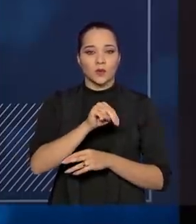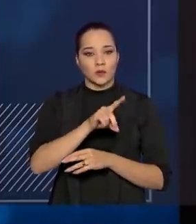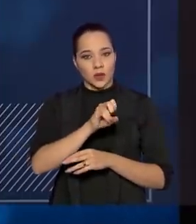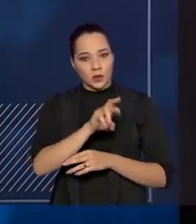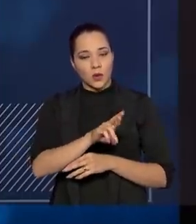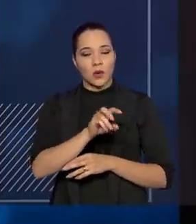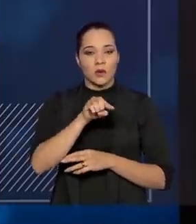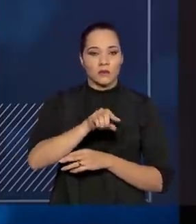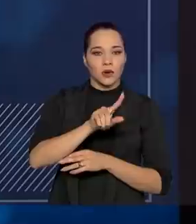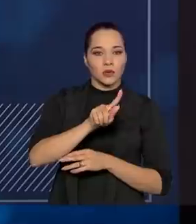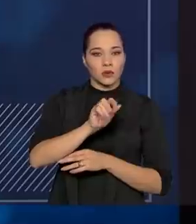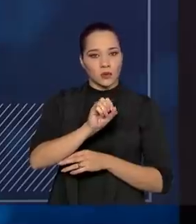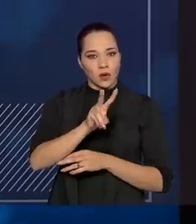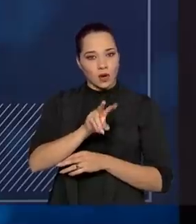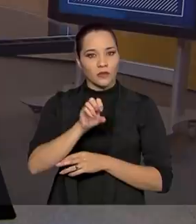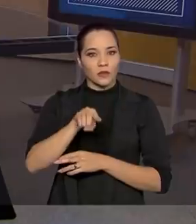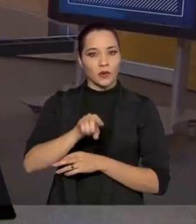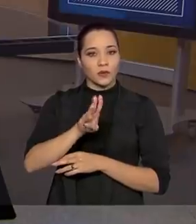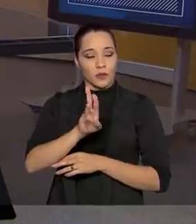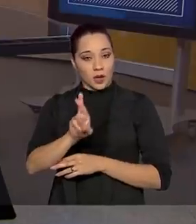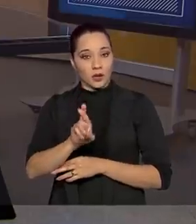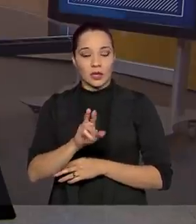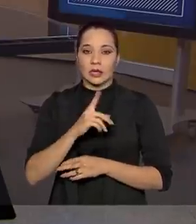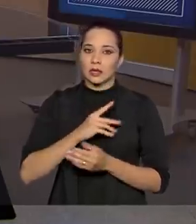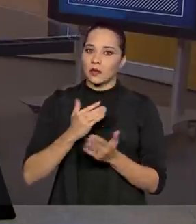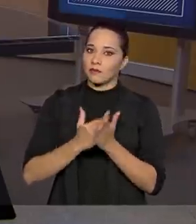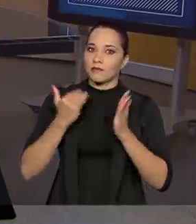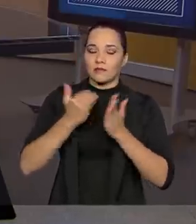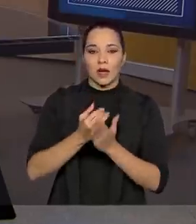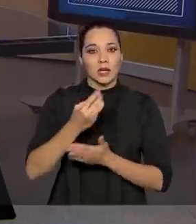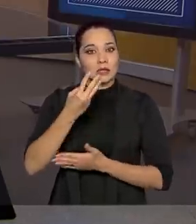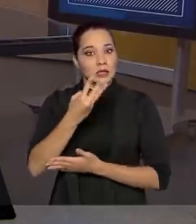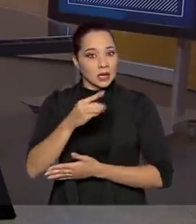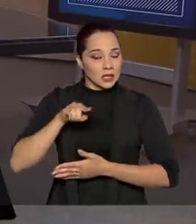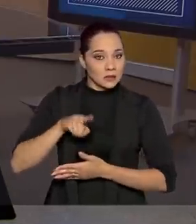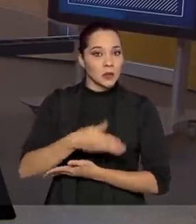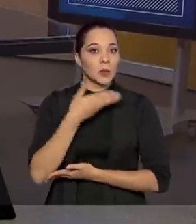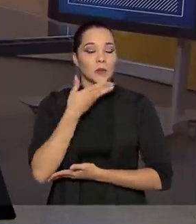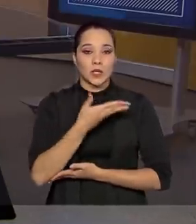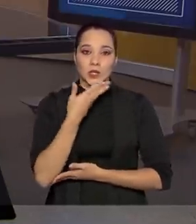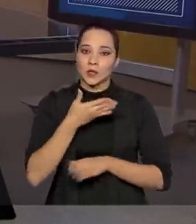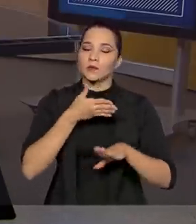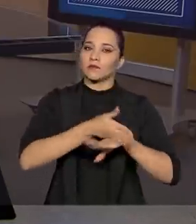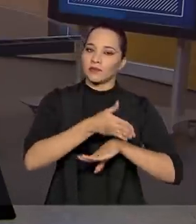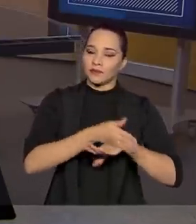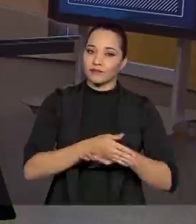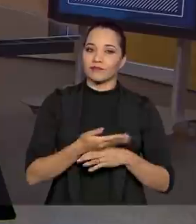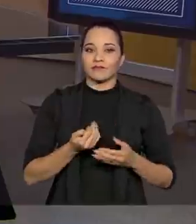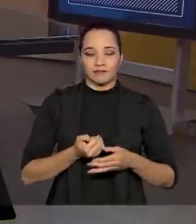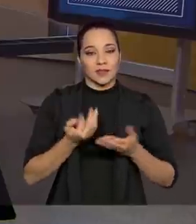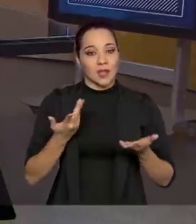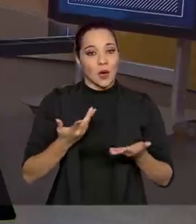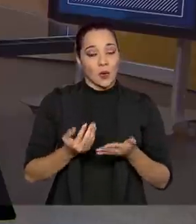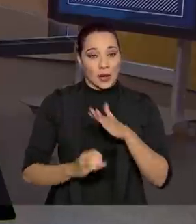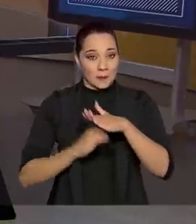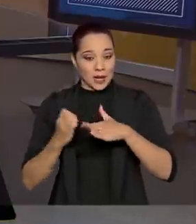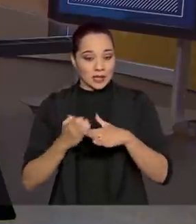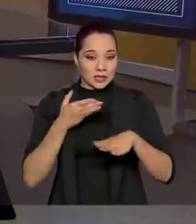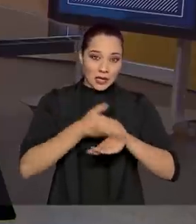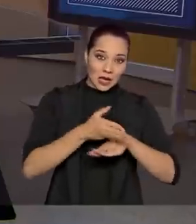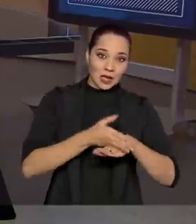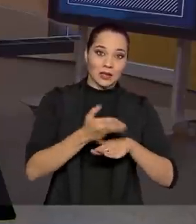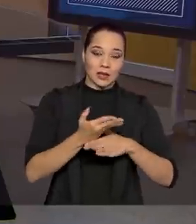Então, nós tivemos aí mais de 3 mil pedidos de ingresso. Né? Então, está crescendo o número desses